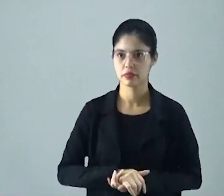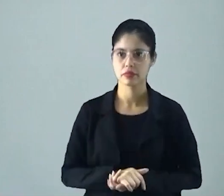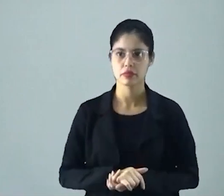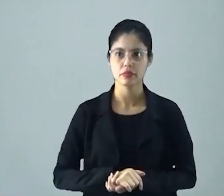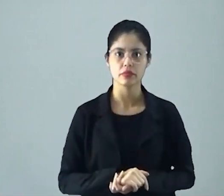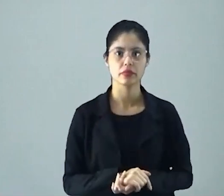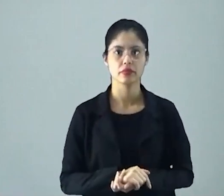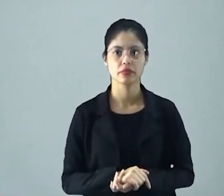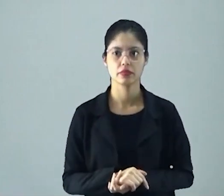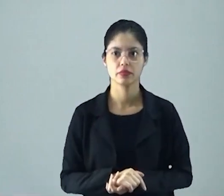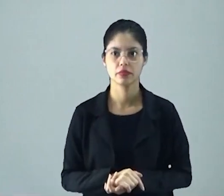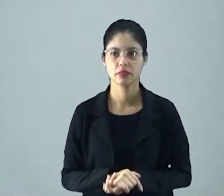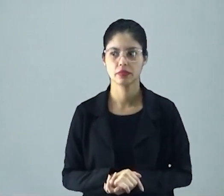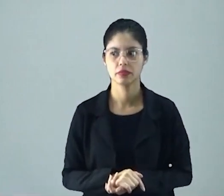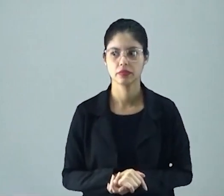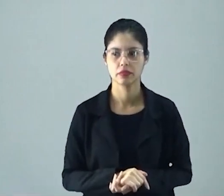lá?